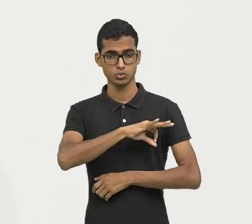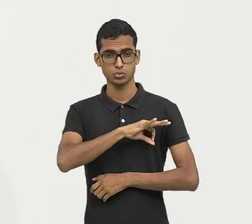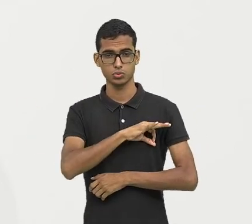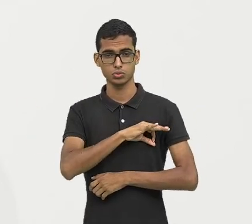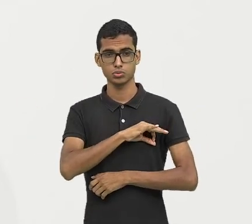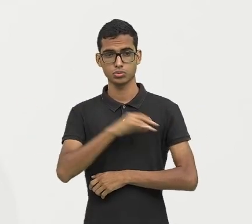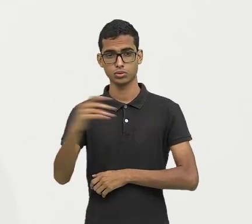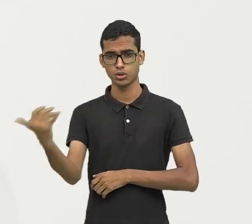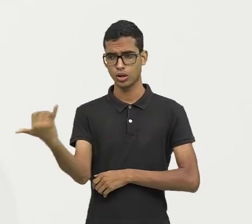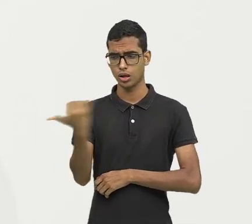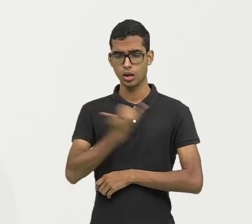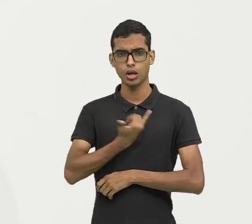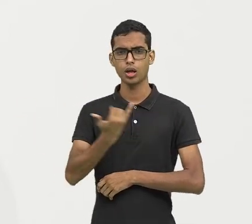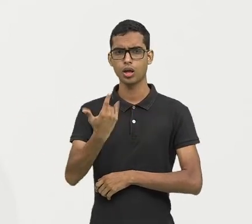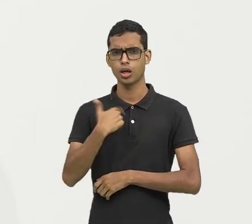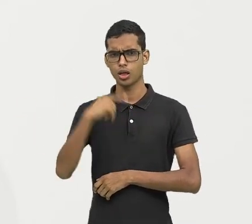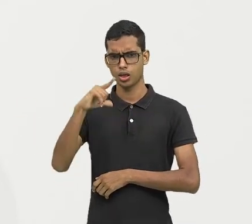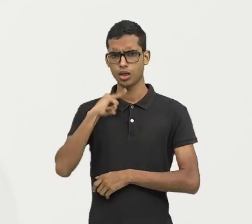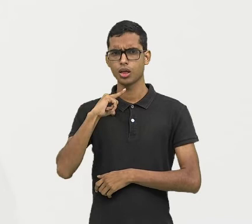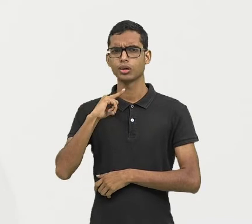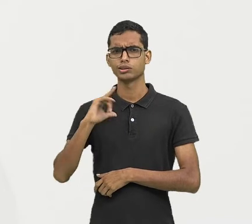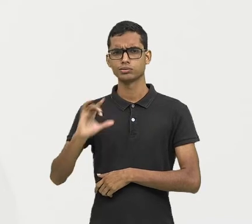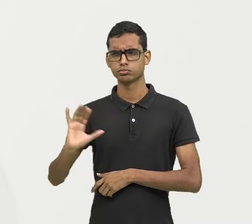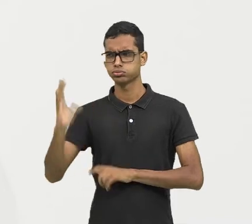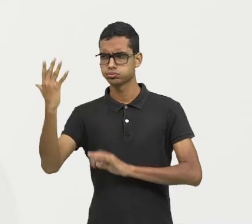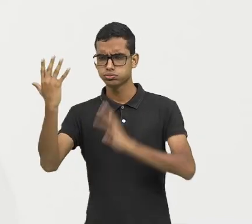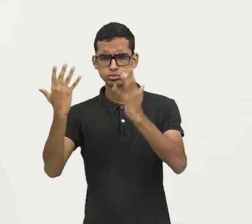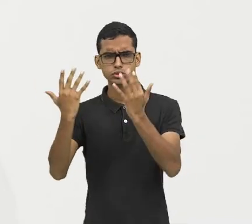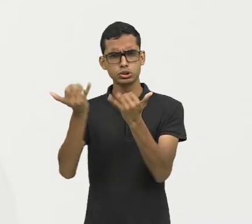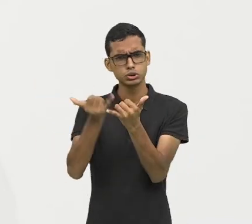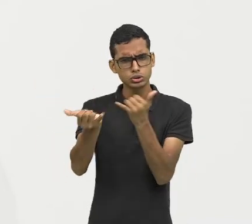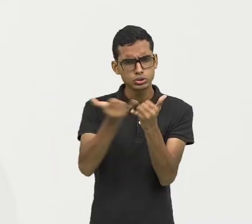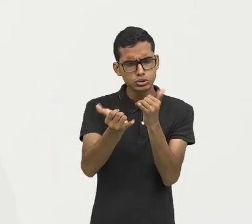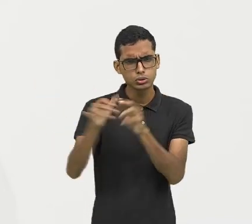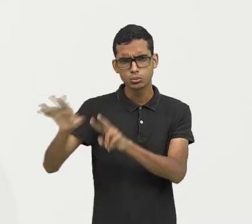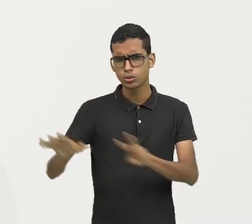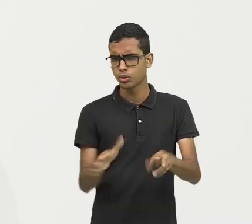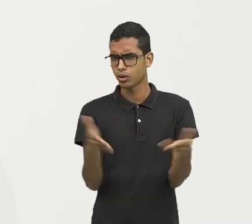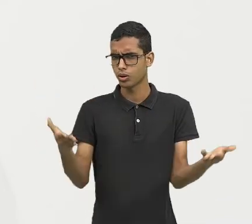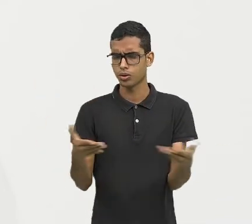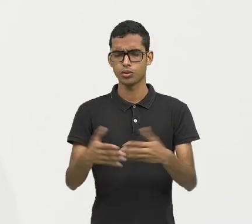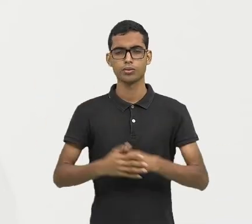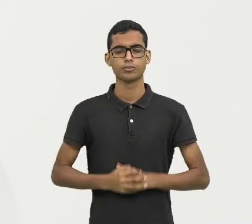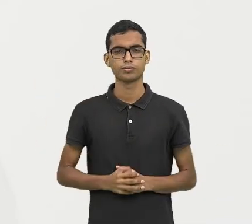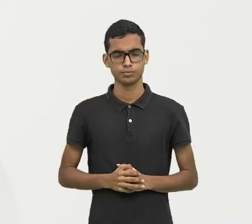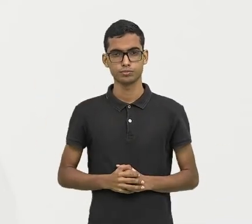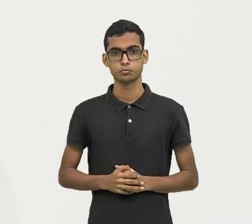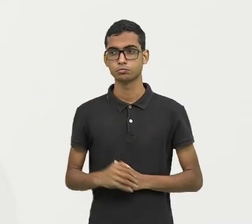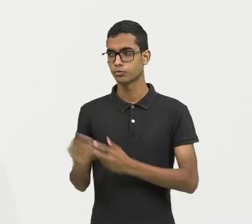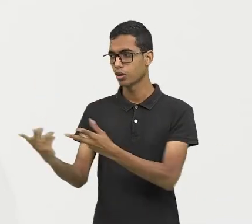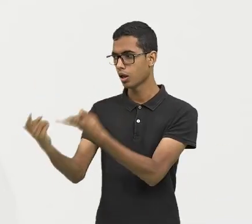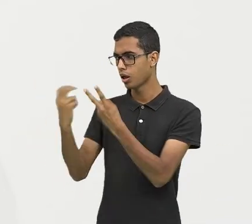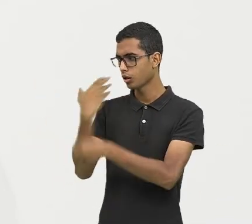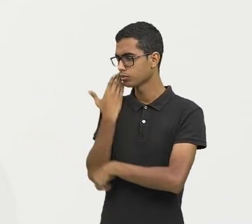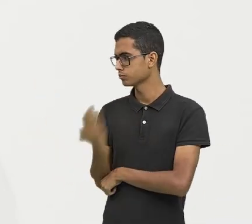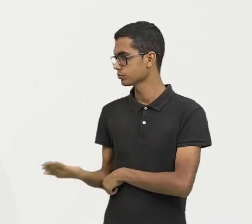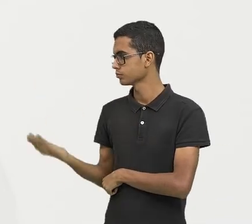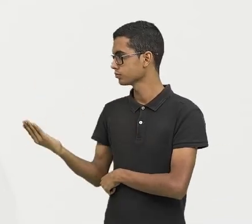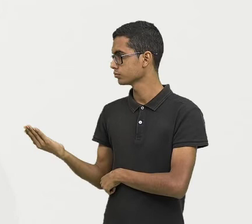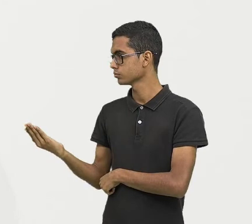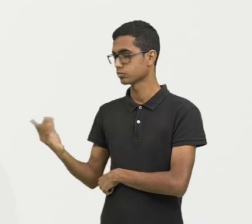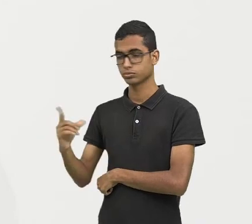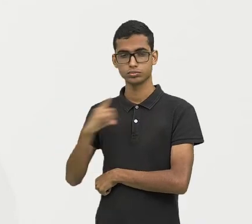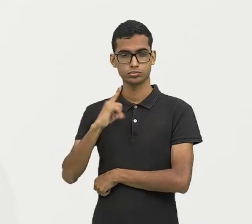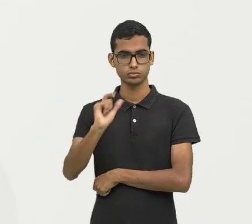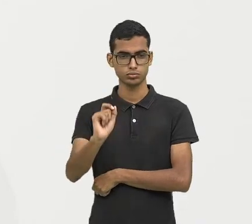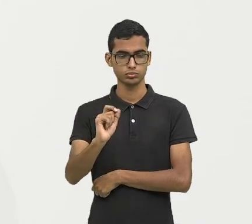que houve muitos casos semelhantes nesta semana. Percebam que aqui, pessoal, nós